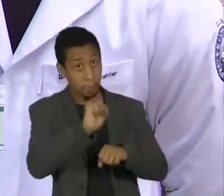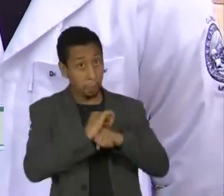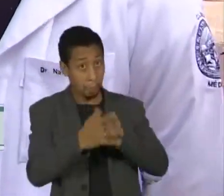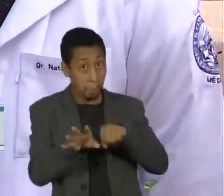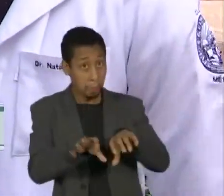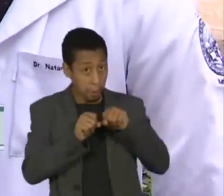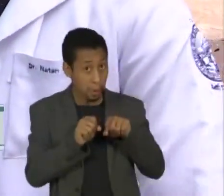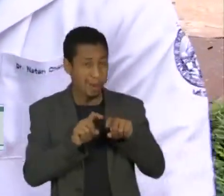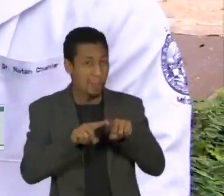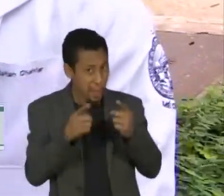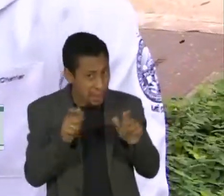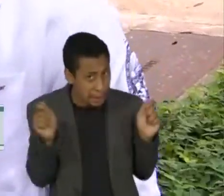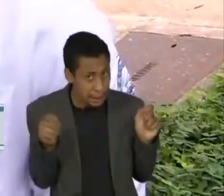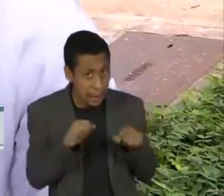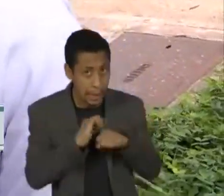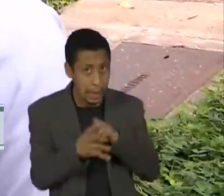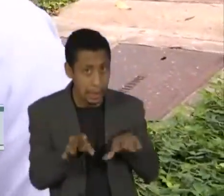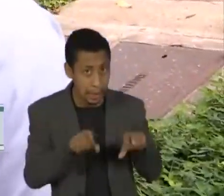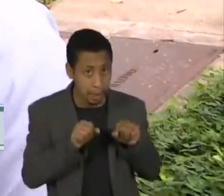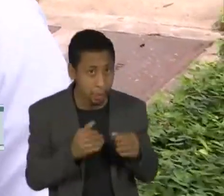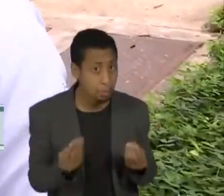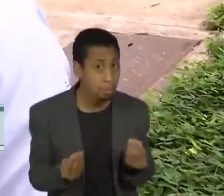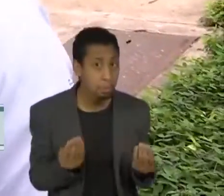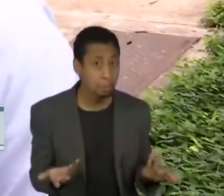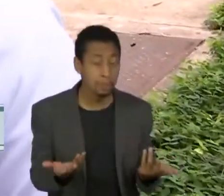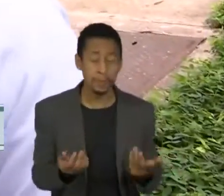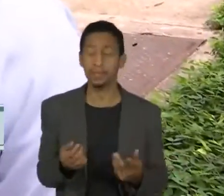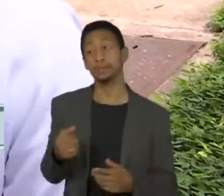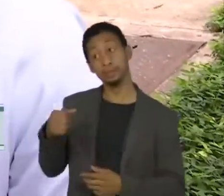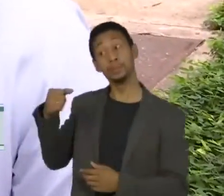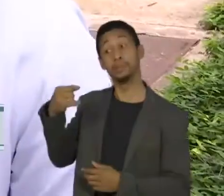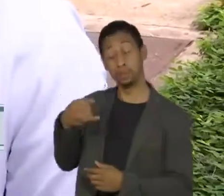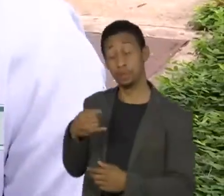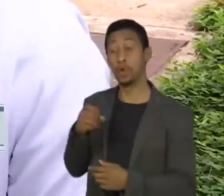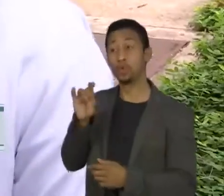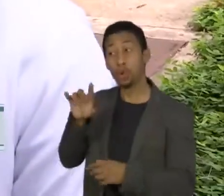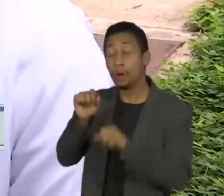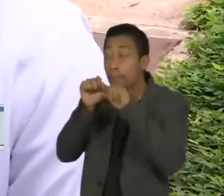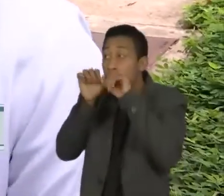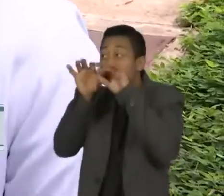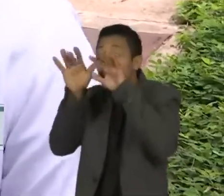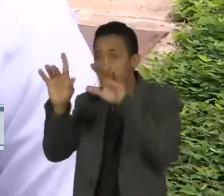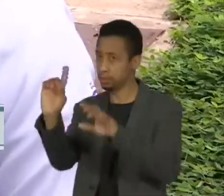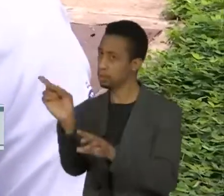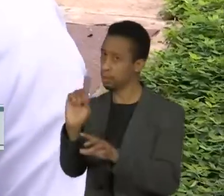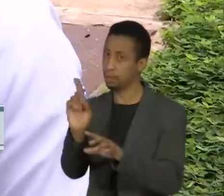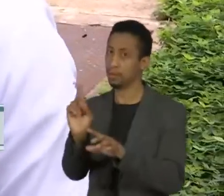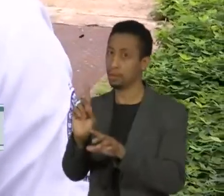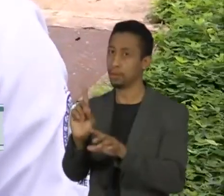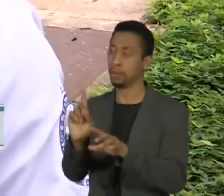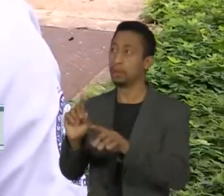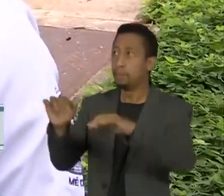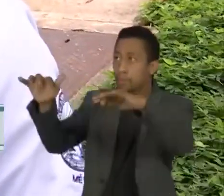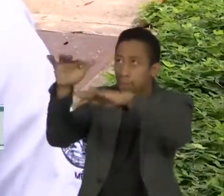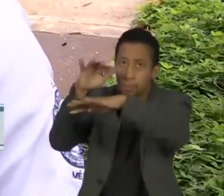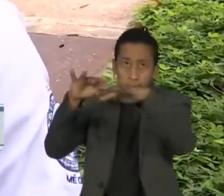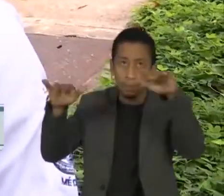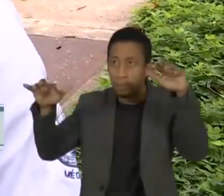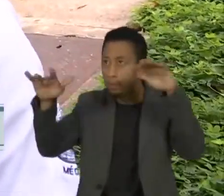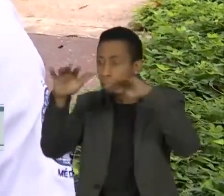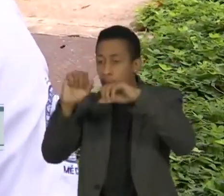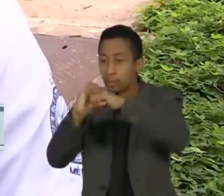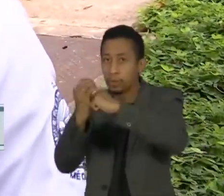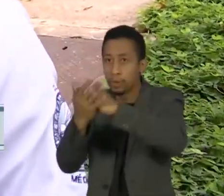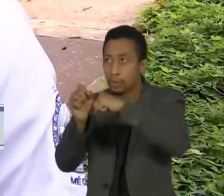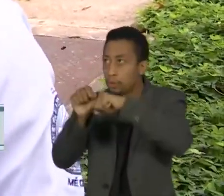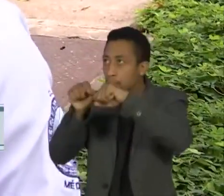se contaminar. Sim, porque a transmissão ela ocorre não só através da gotícula, propriamente dita, em suspensão no ar. Você pode ter